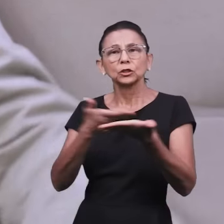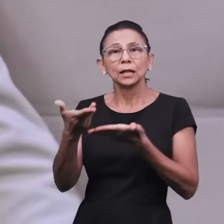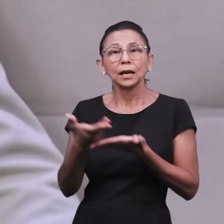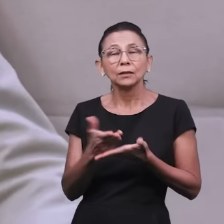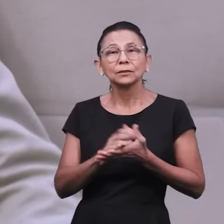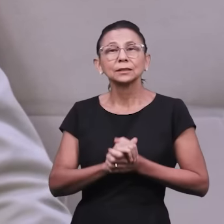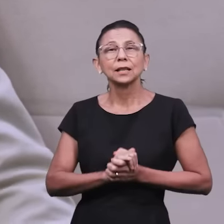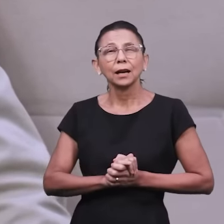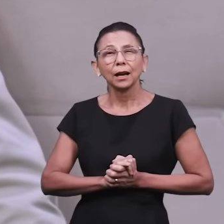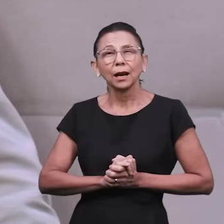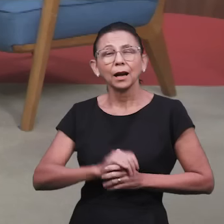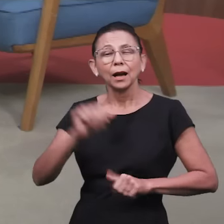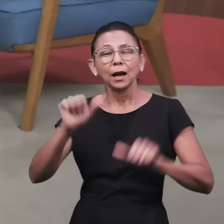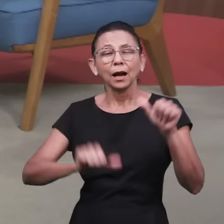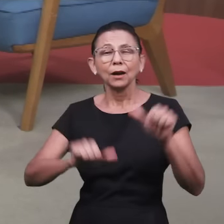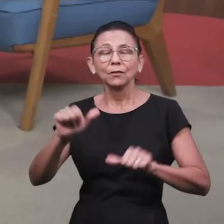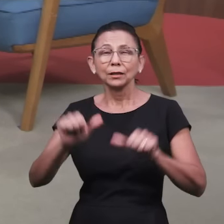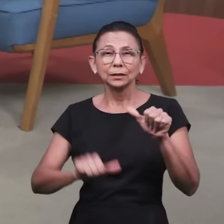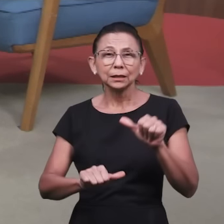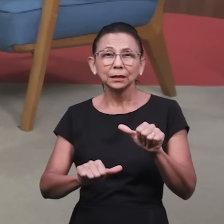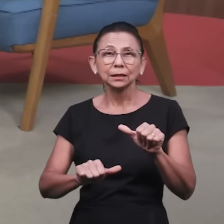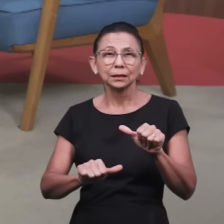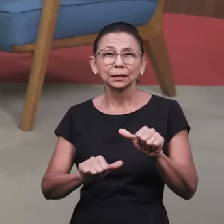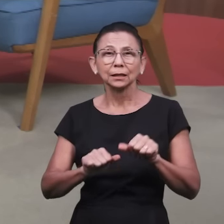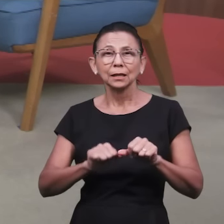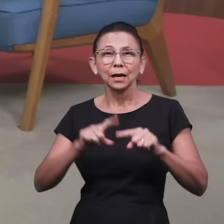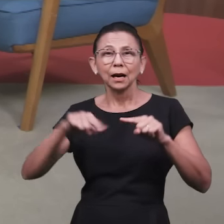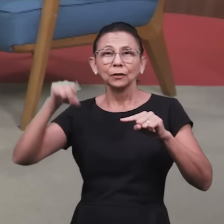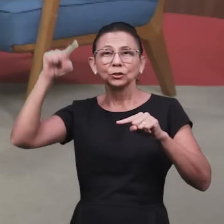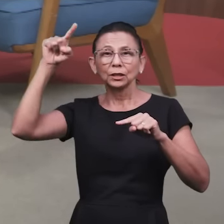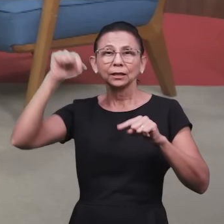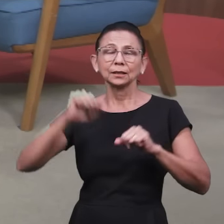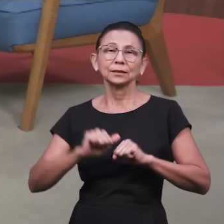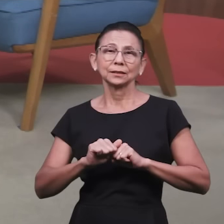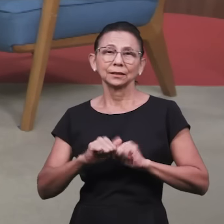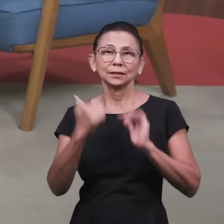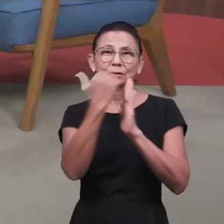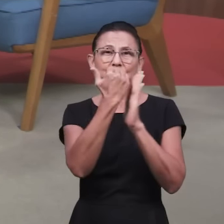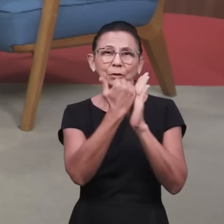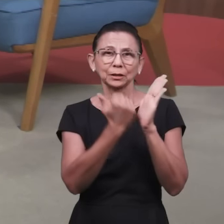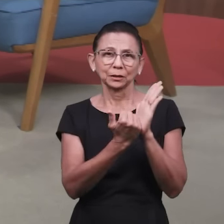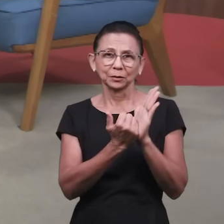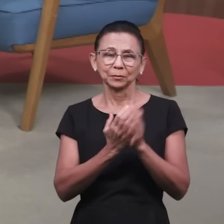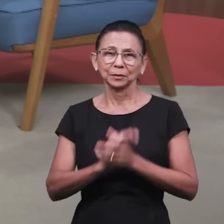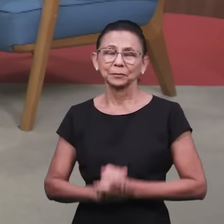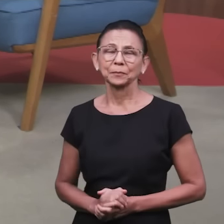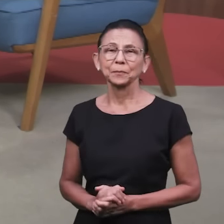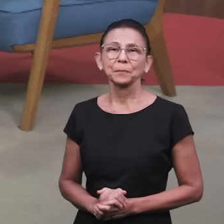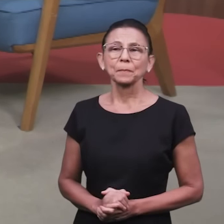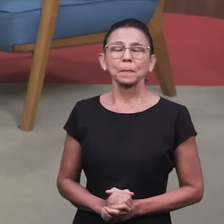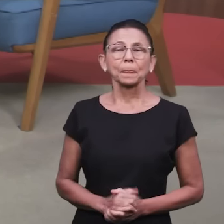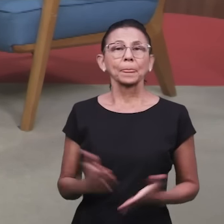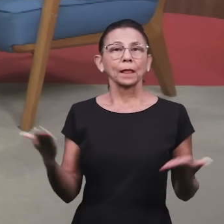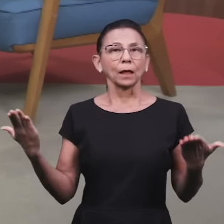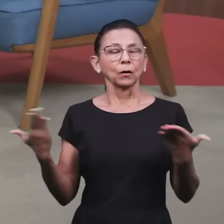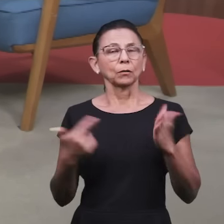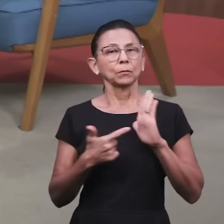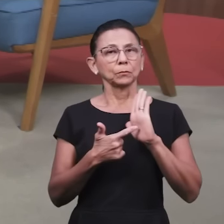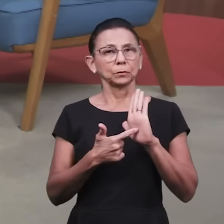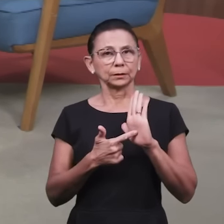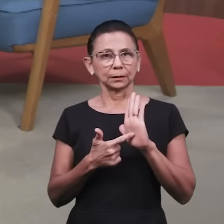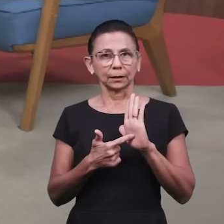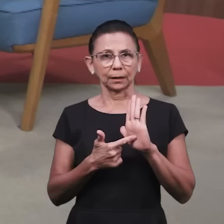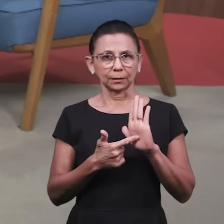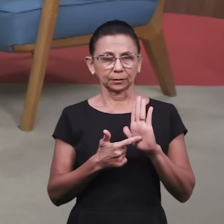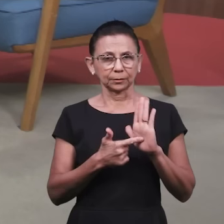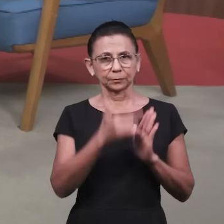alcance do programa. Muito bom. Muito bom. E nós vamos trazer aqui, e a gente sempre traz, algumas das participações que foram enviadas. Então nós vamos